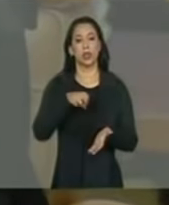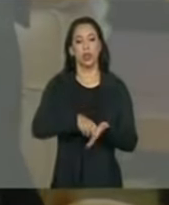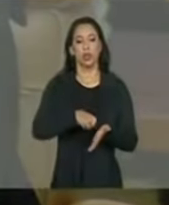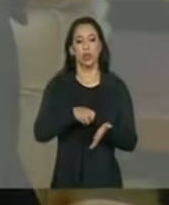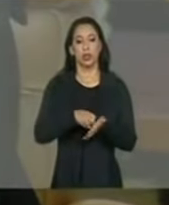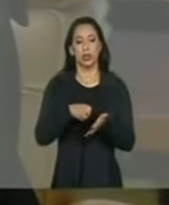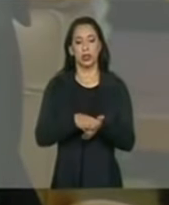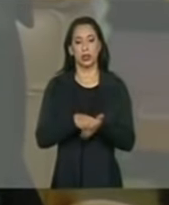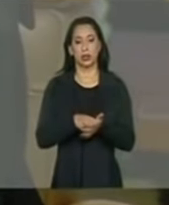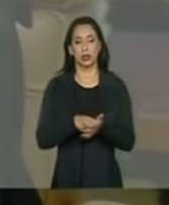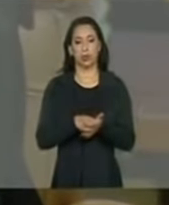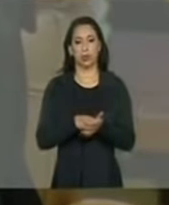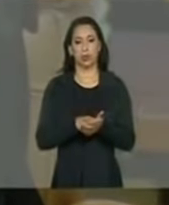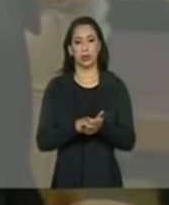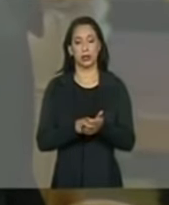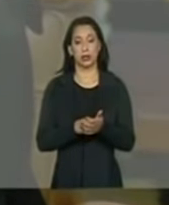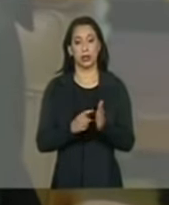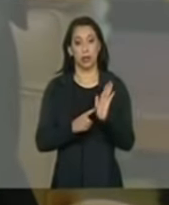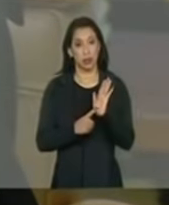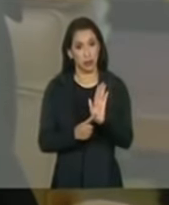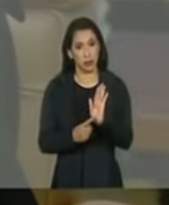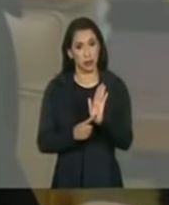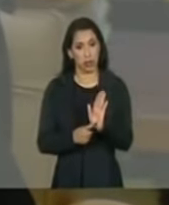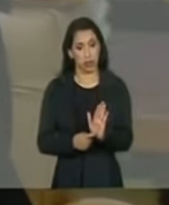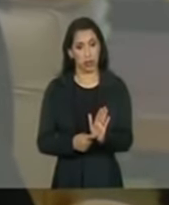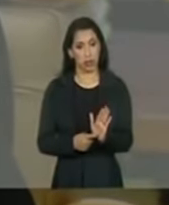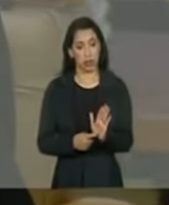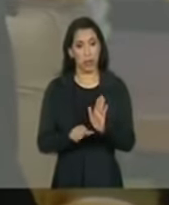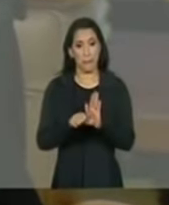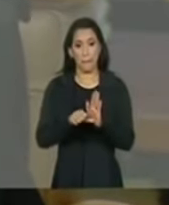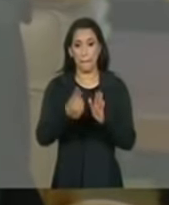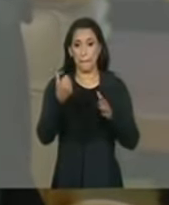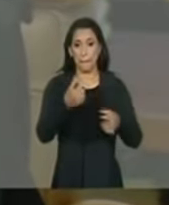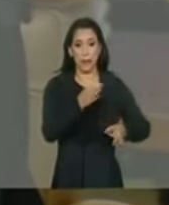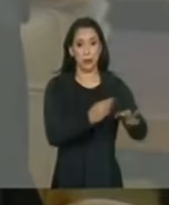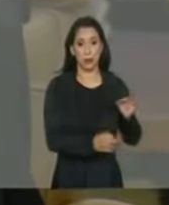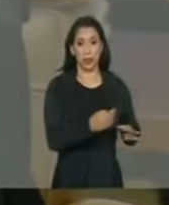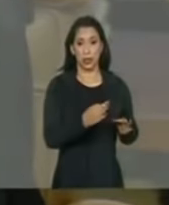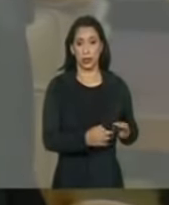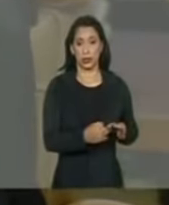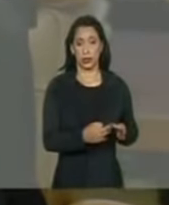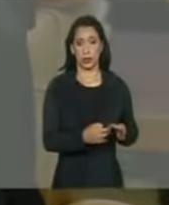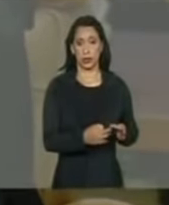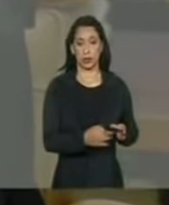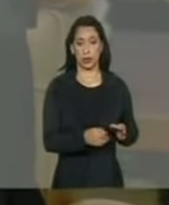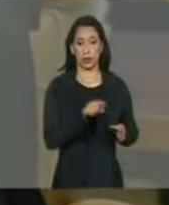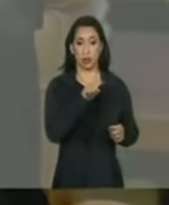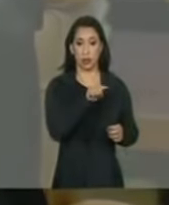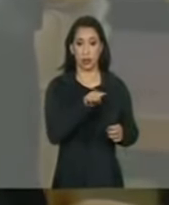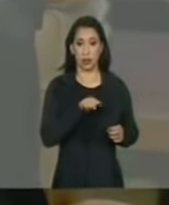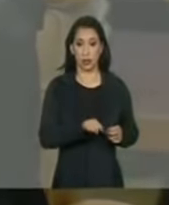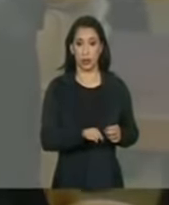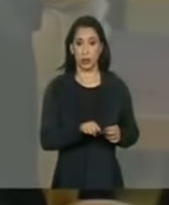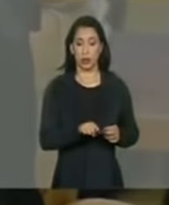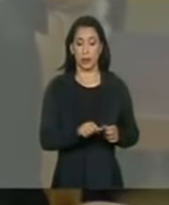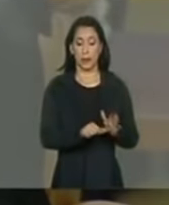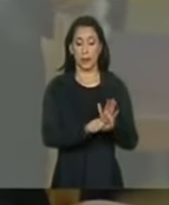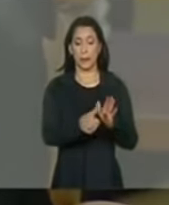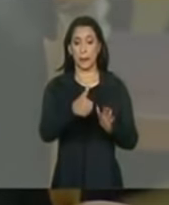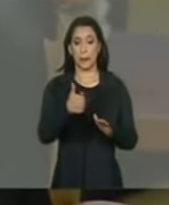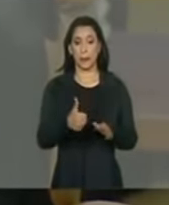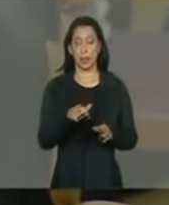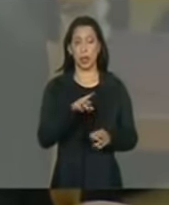pode dizer da sentença proferida em primeira instância a dois pontos primeiro cd o réu